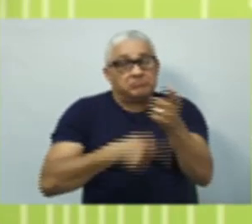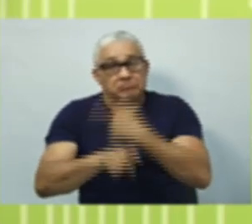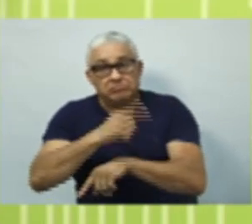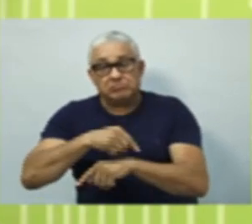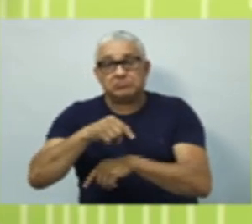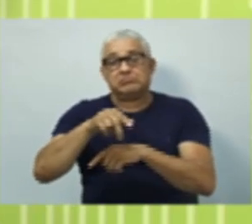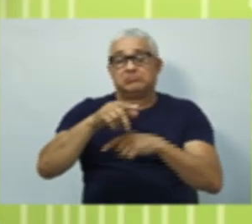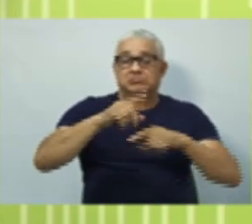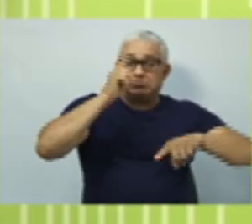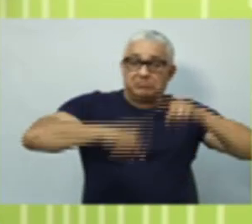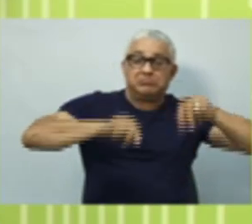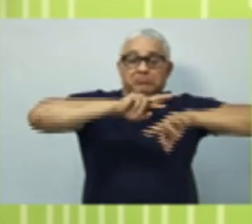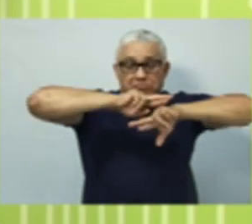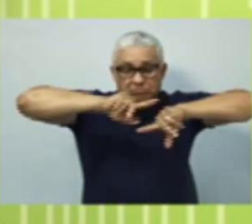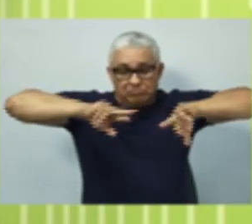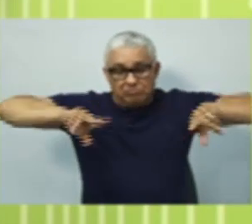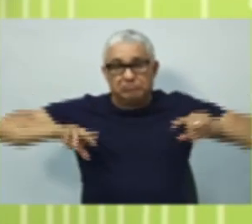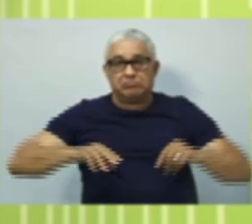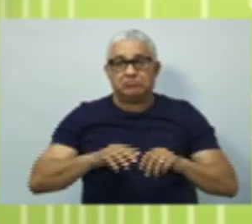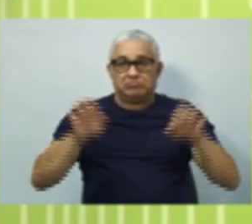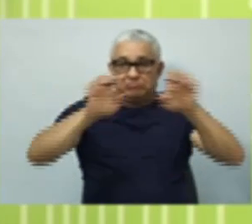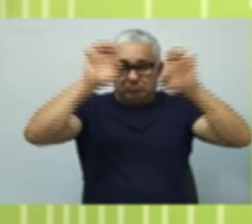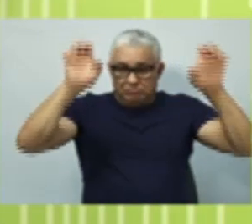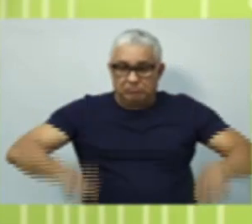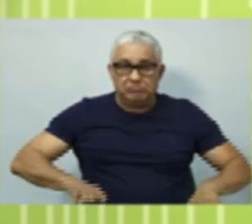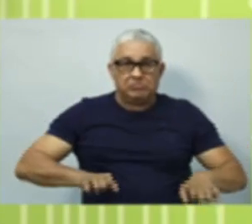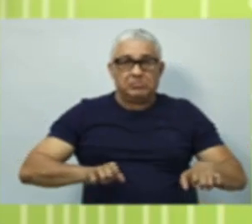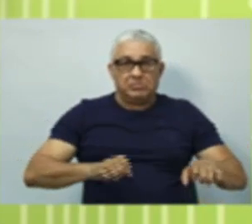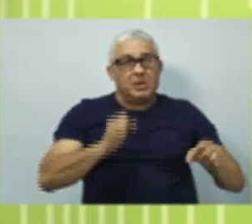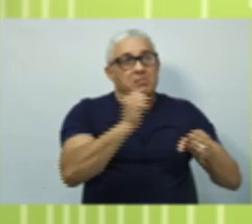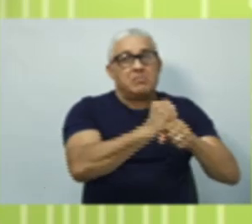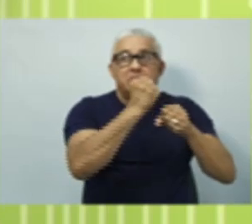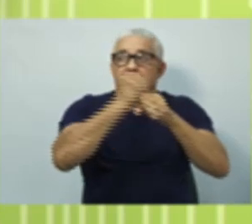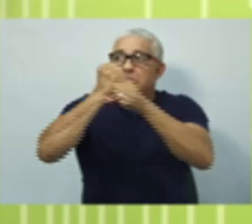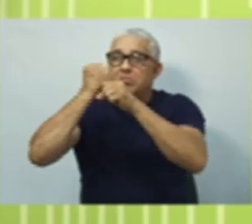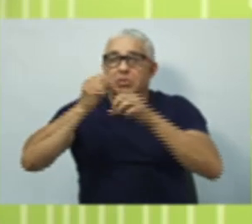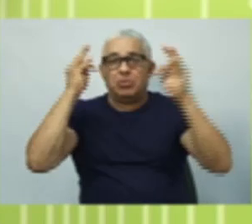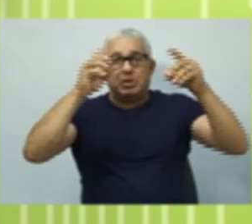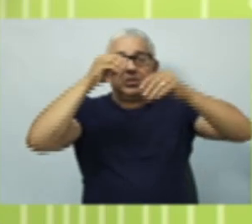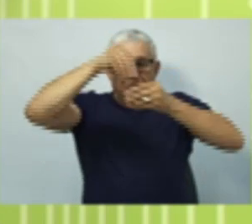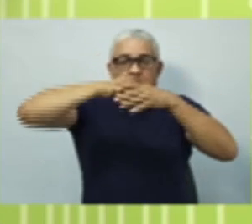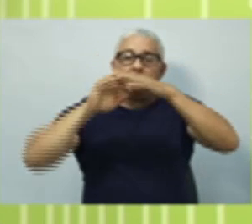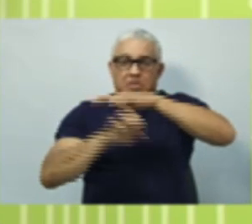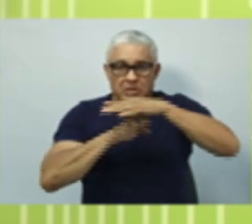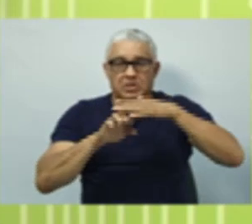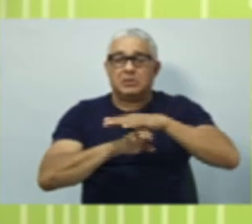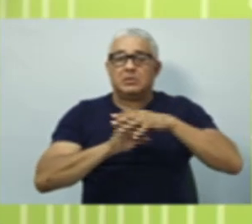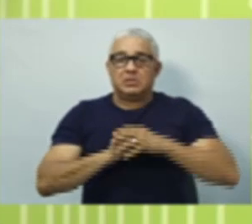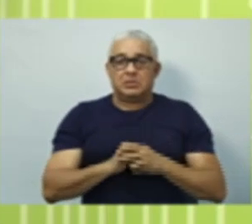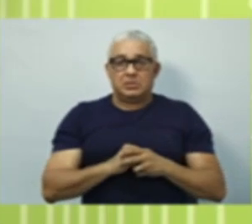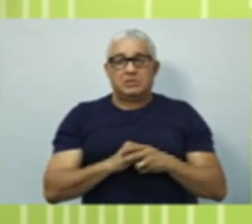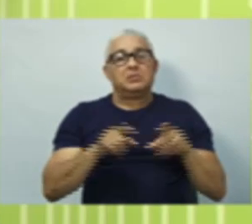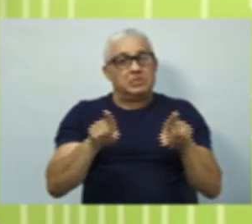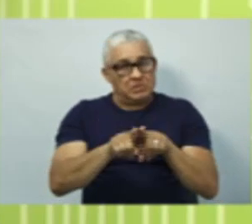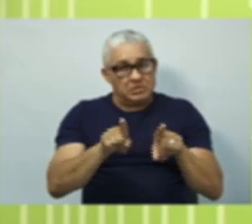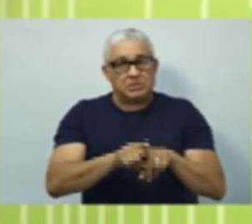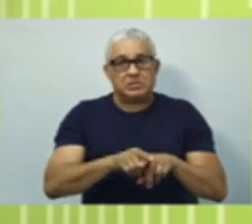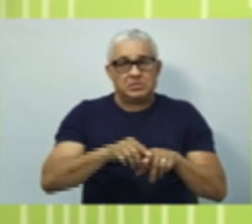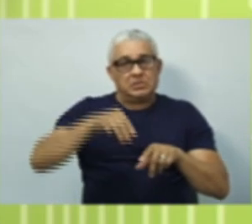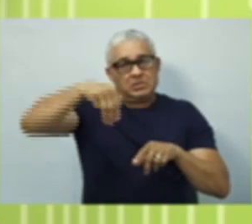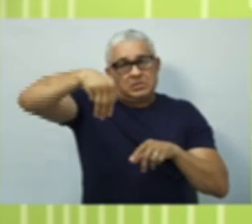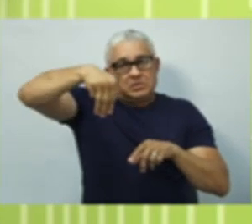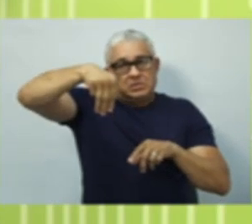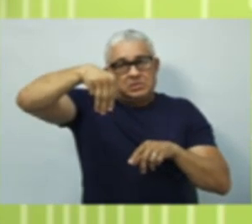recursos materiais, que vai desde a estrutura física da minha organização, vai desde da questão de maquinários,